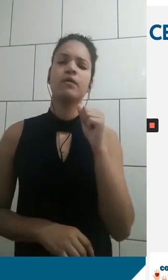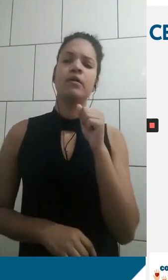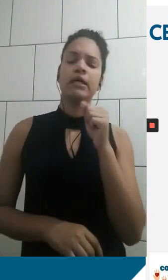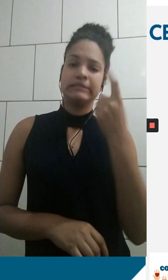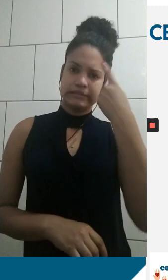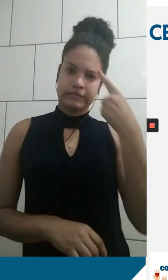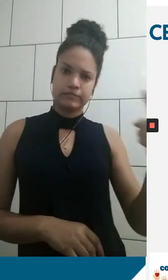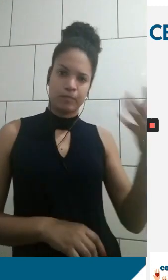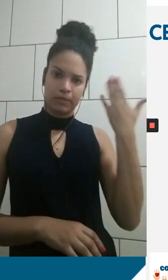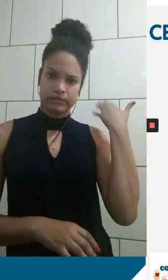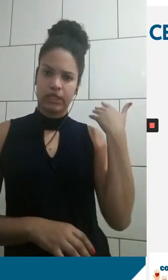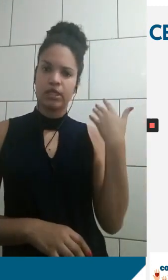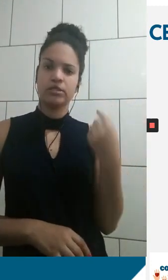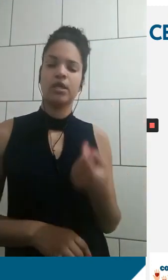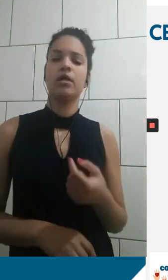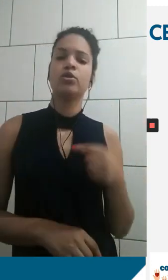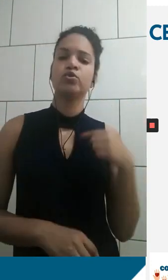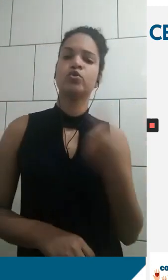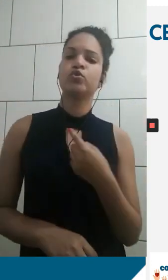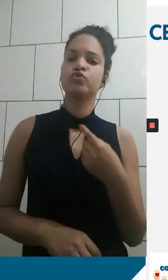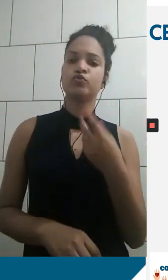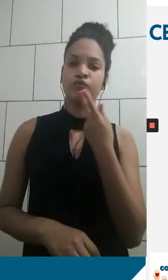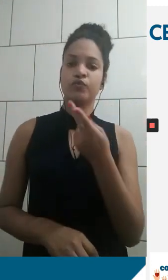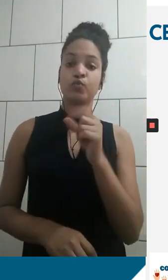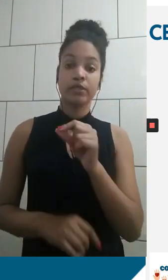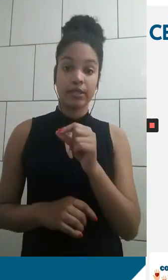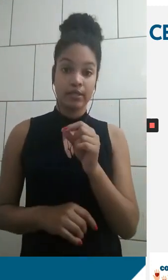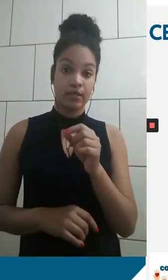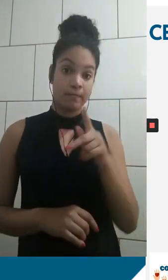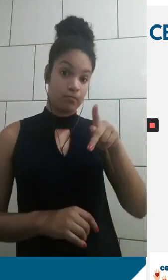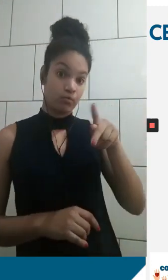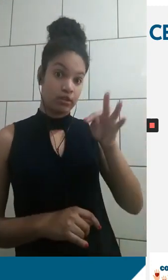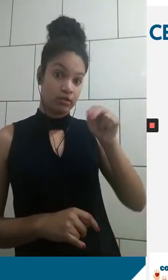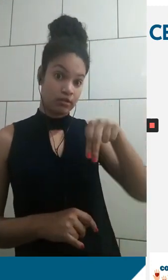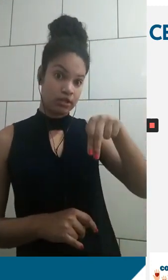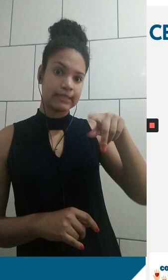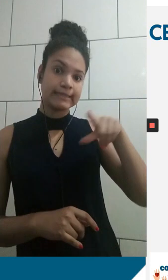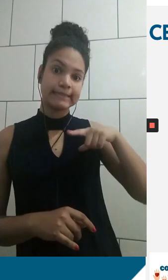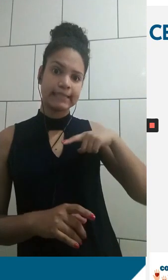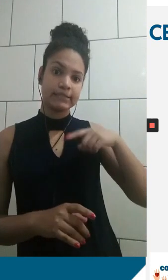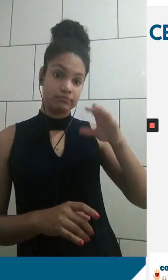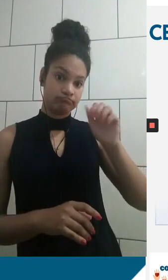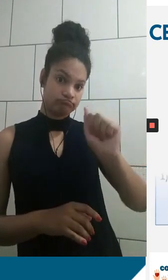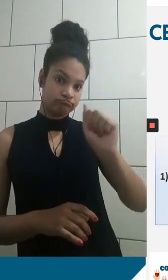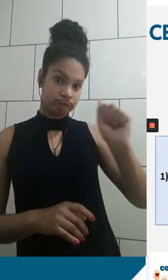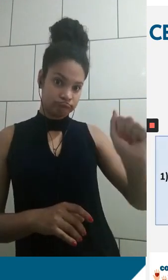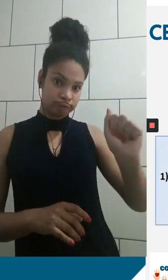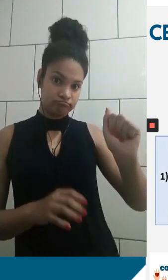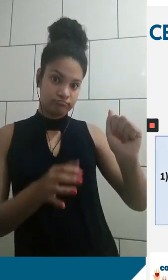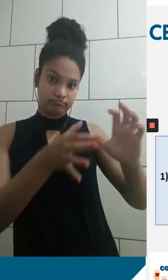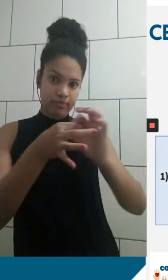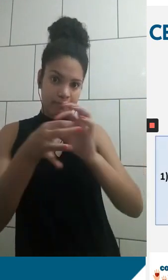são formadas por encadeamentos de aminoácidos e dependendo do número de aminoácidos, da sequência